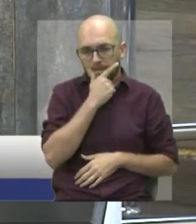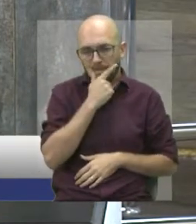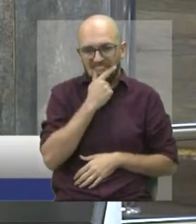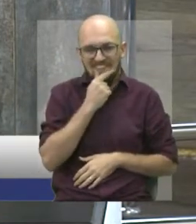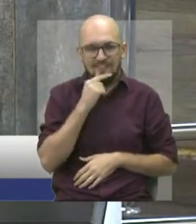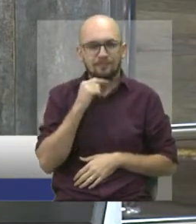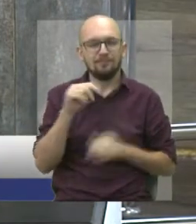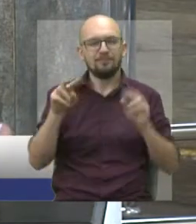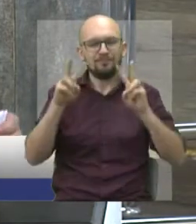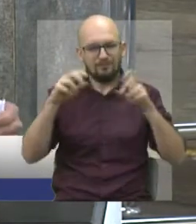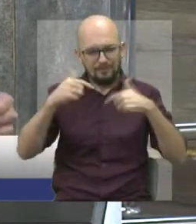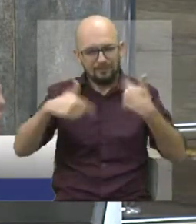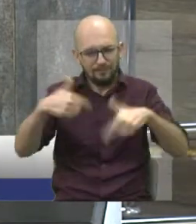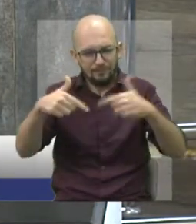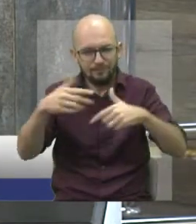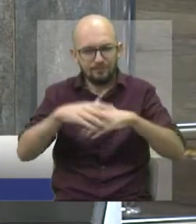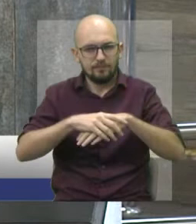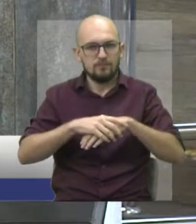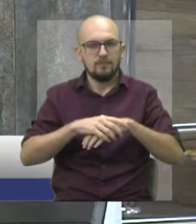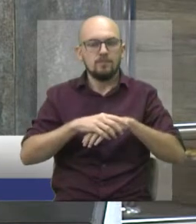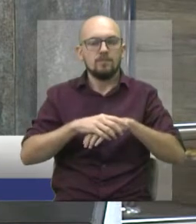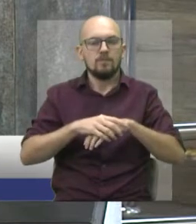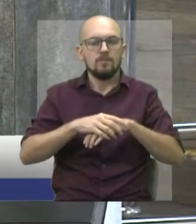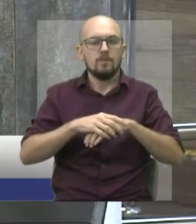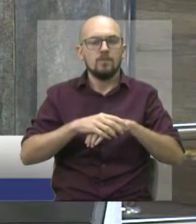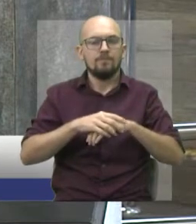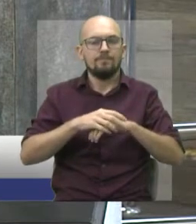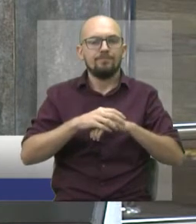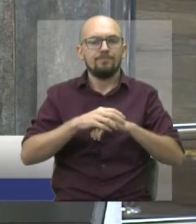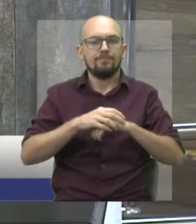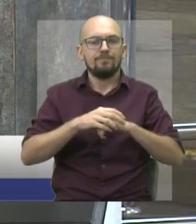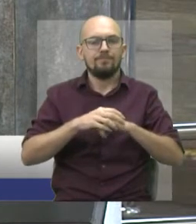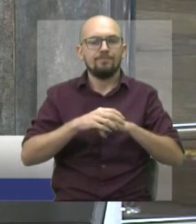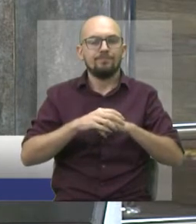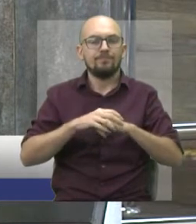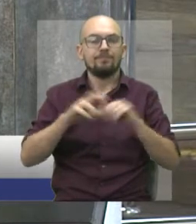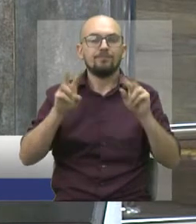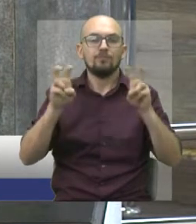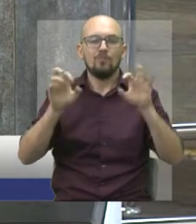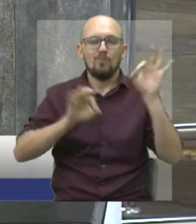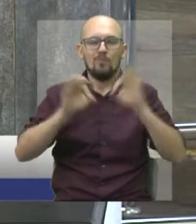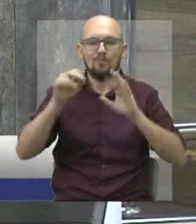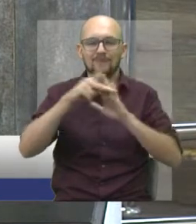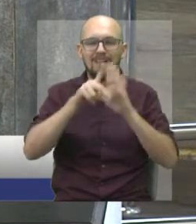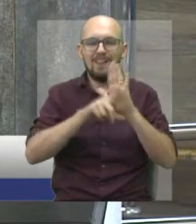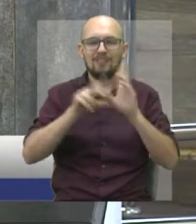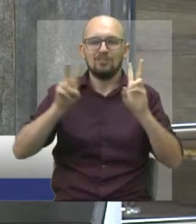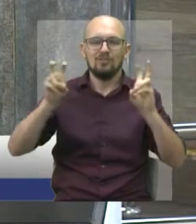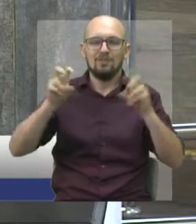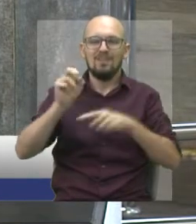aos trabalhos, quanto ao projeto de lei da capina química,